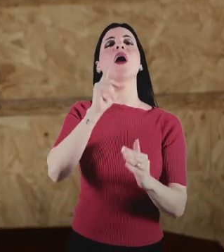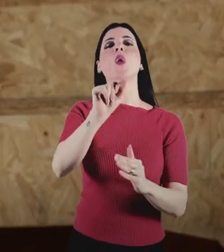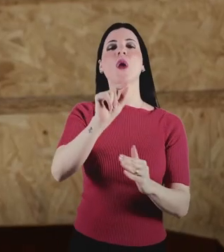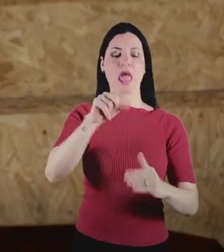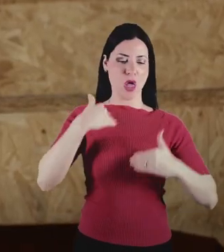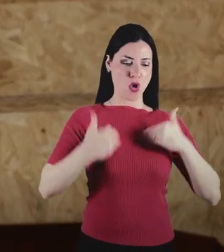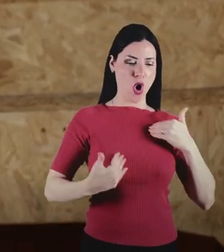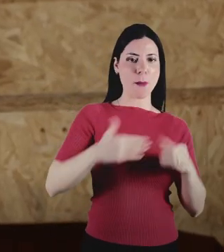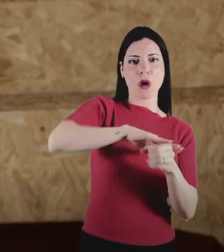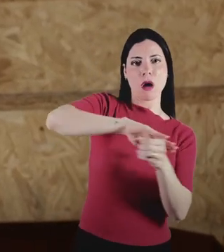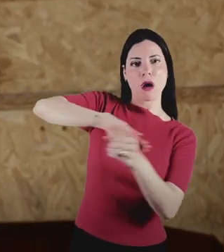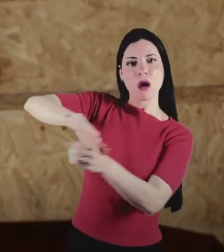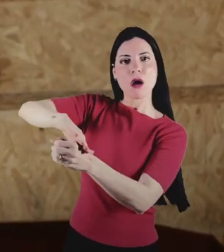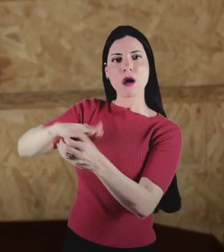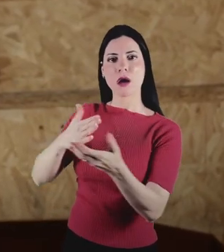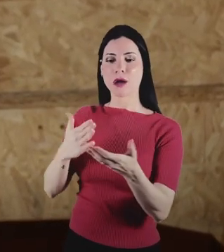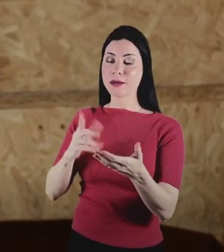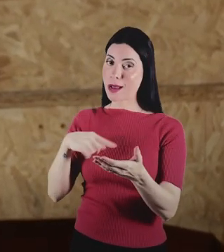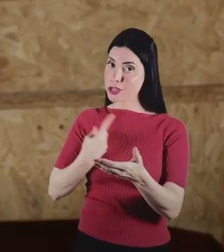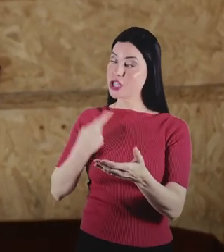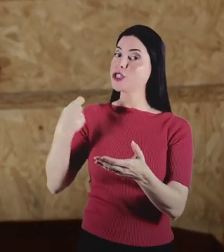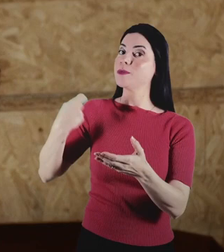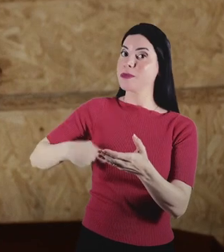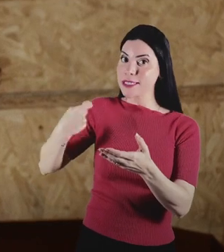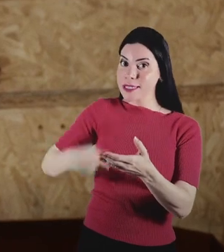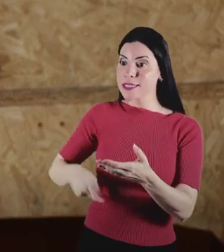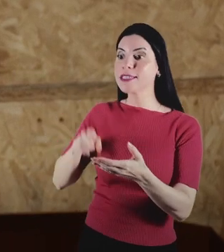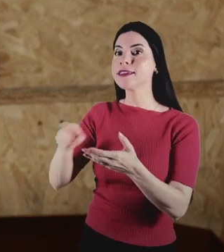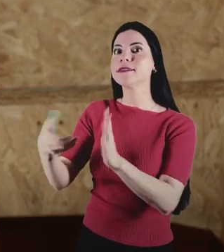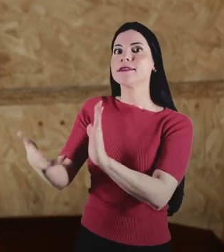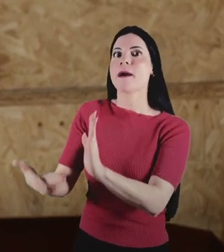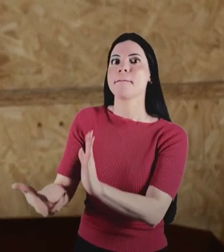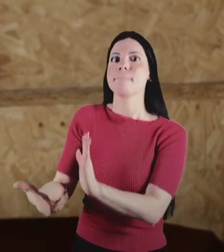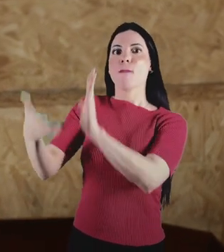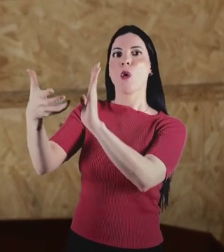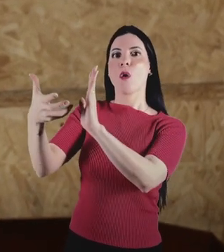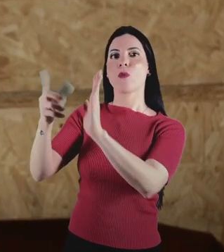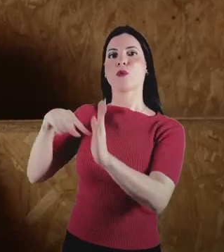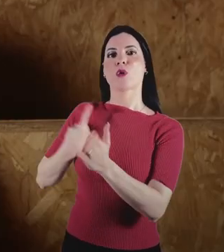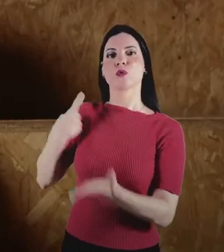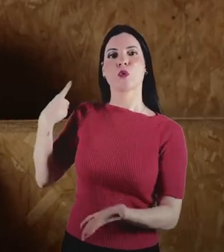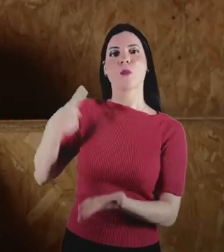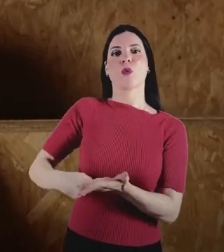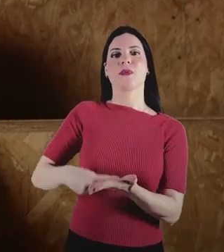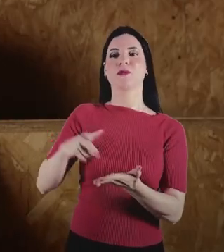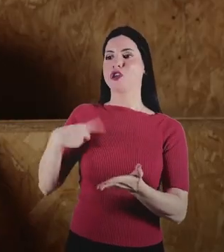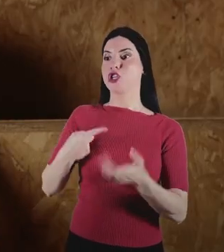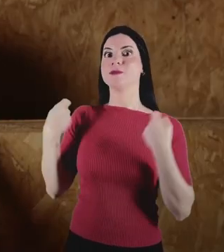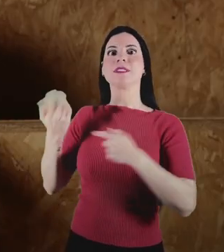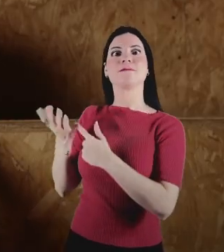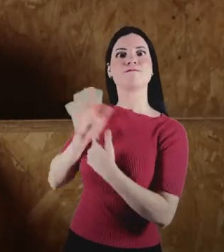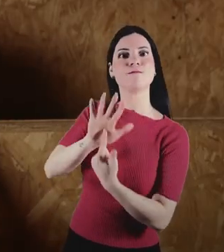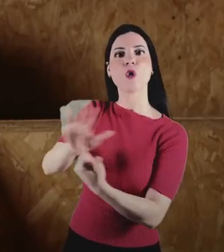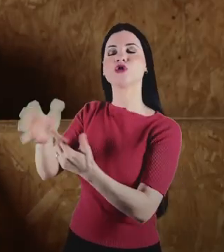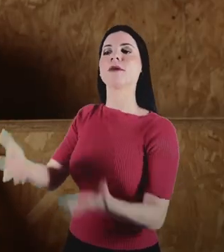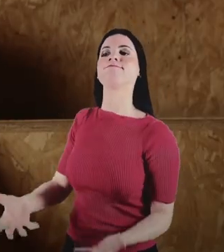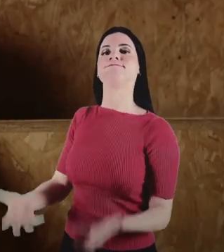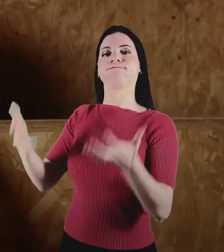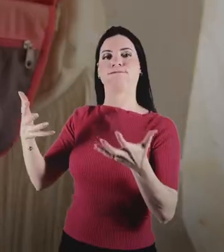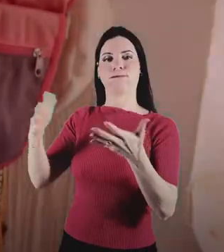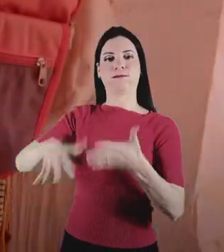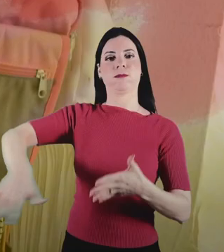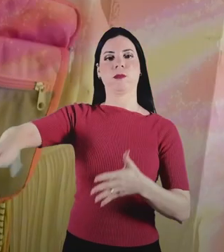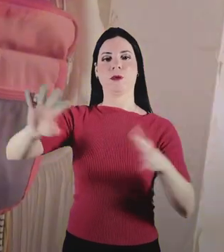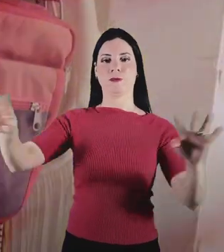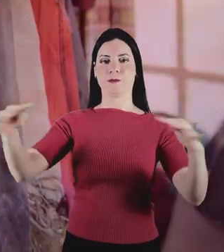de corpos marginalizados, corpos vulnerabilizados, a gente precisa levantar esse nosso compromisso, a gente precisa ressaltar muito